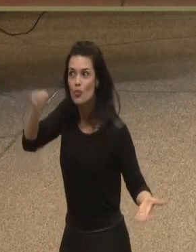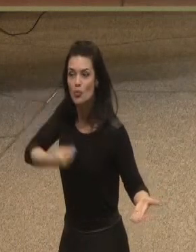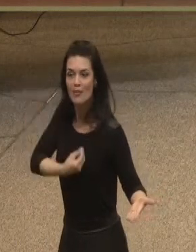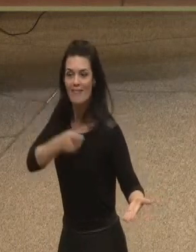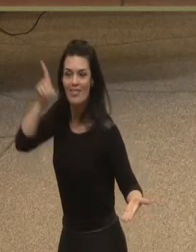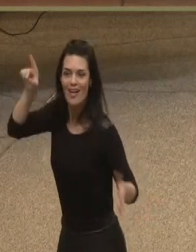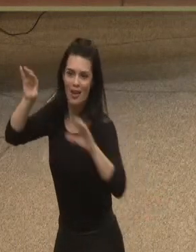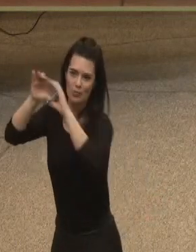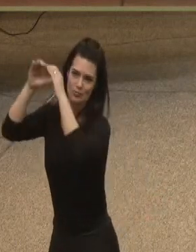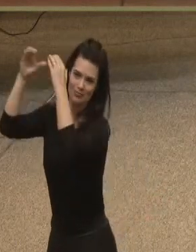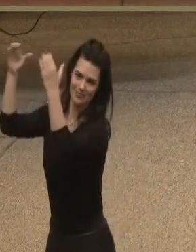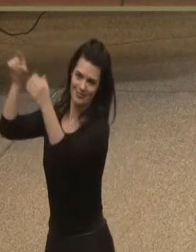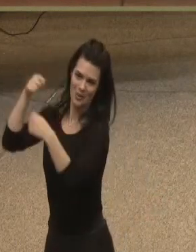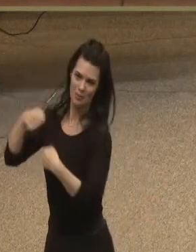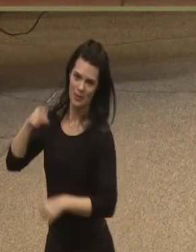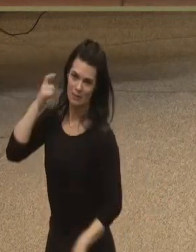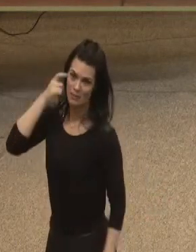homens.